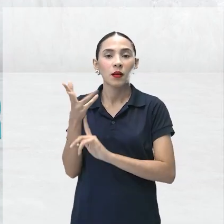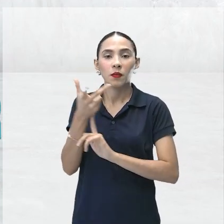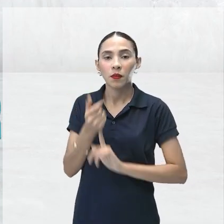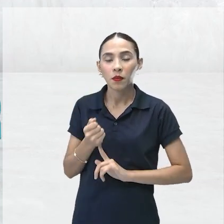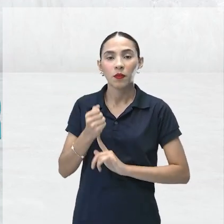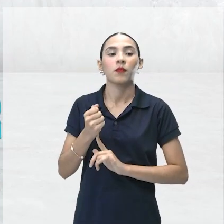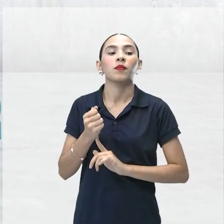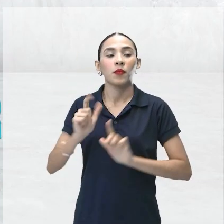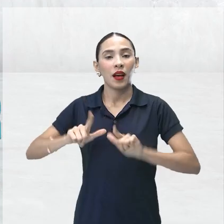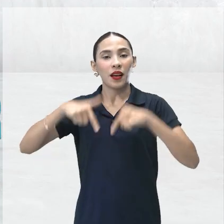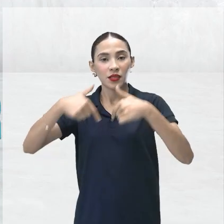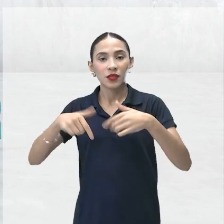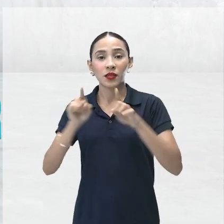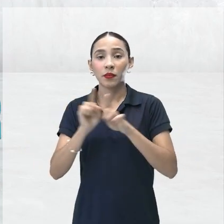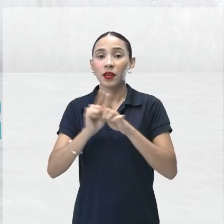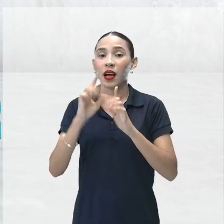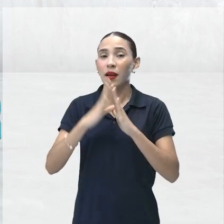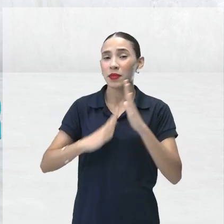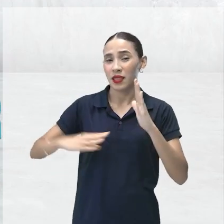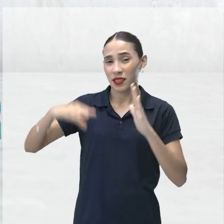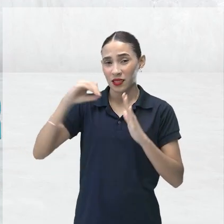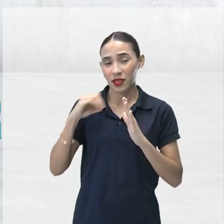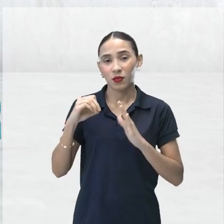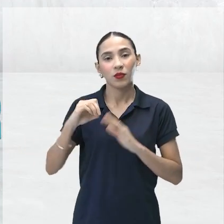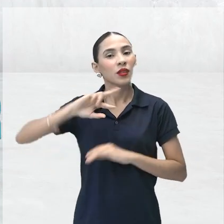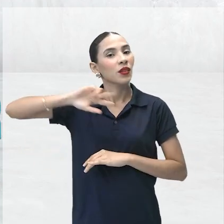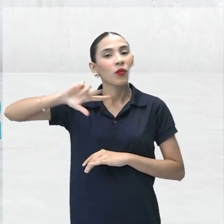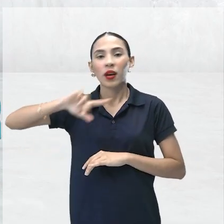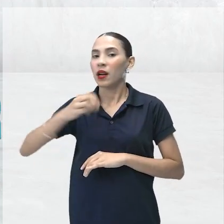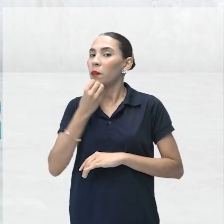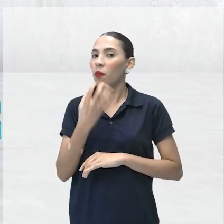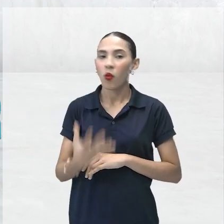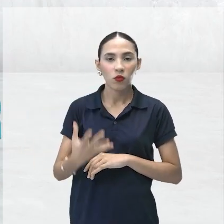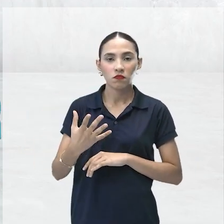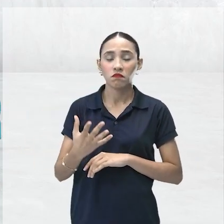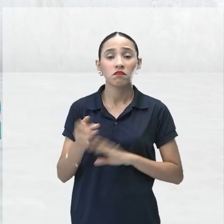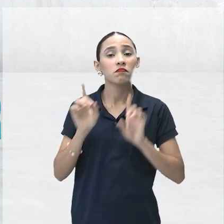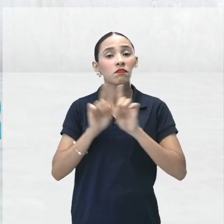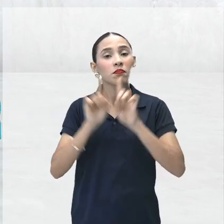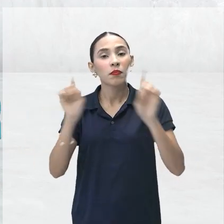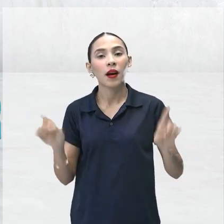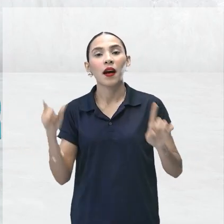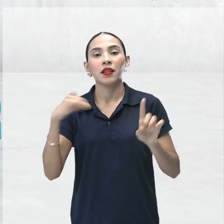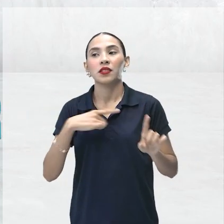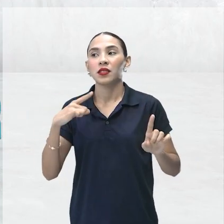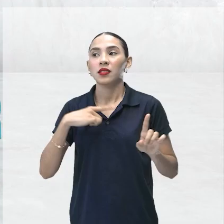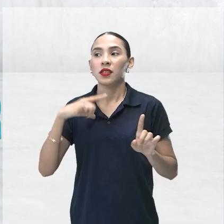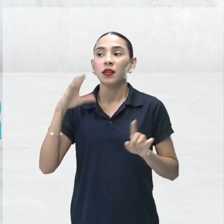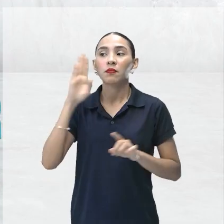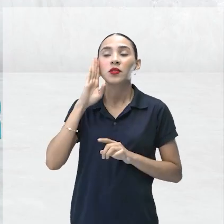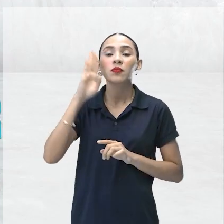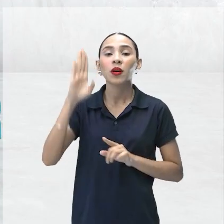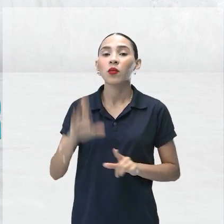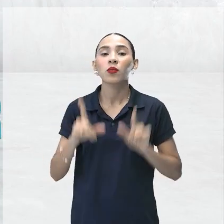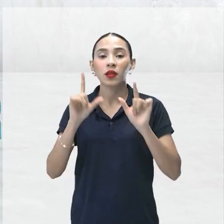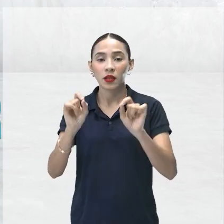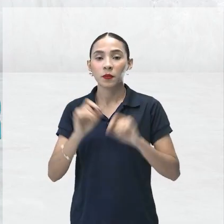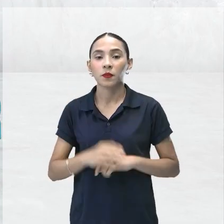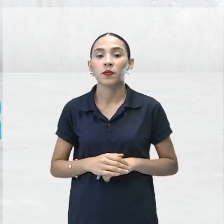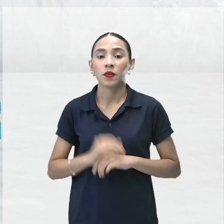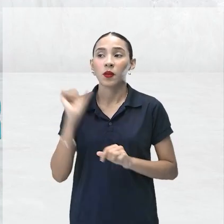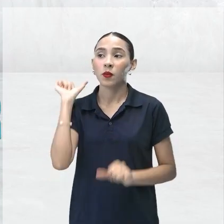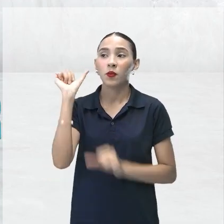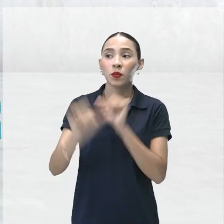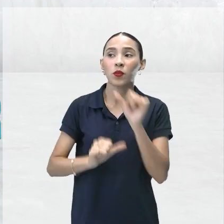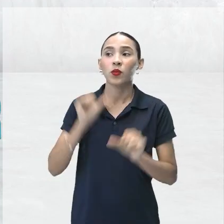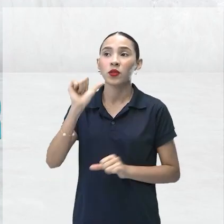onde eles falavam que a imitação para eles não seria necessária, mas eles tinham um fundamento que, para